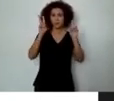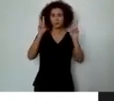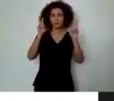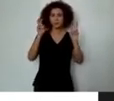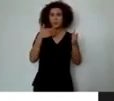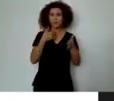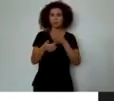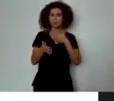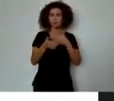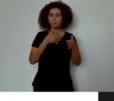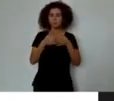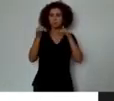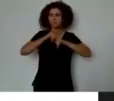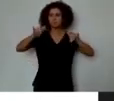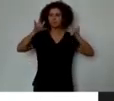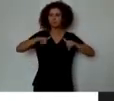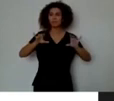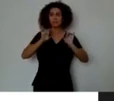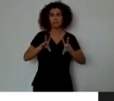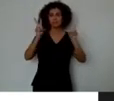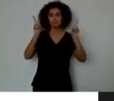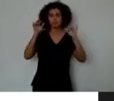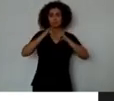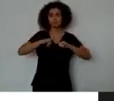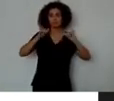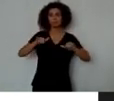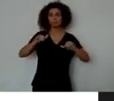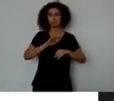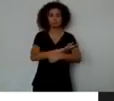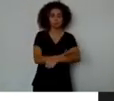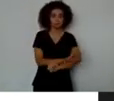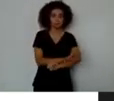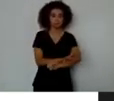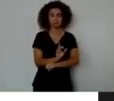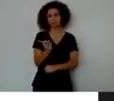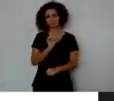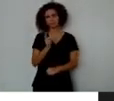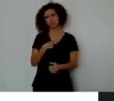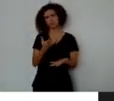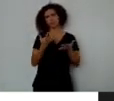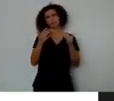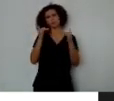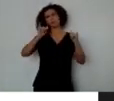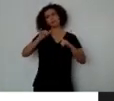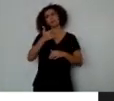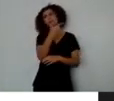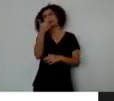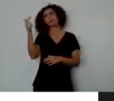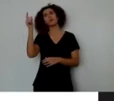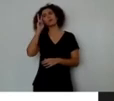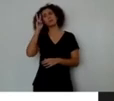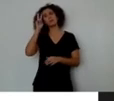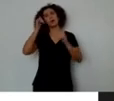Não necessariamente falar sobre racismo ou contar as nossas histórias. As nossas histórias têm que ser contadas, sim. Mas eu acho que a gente